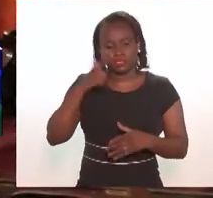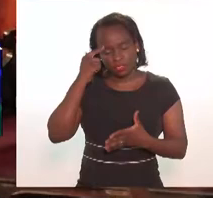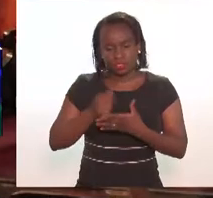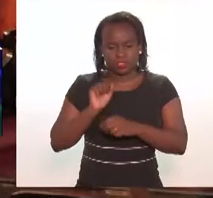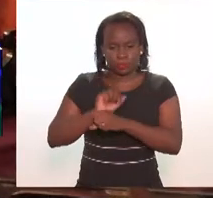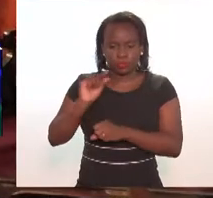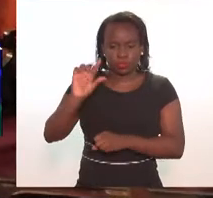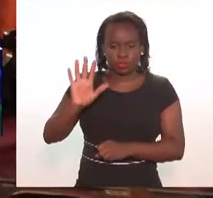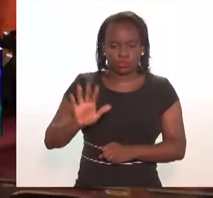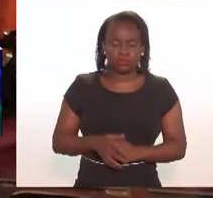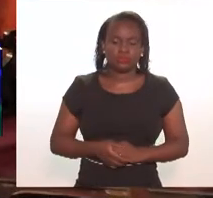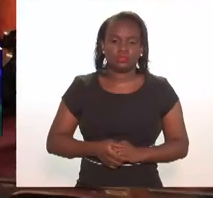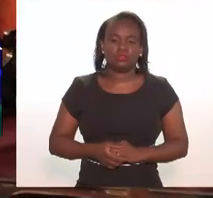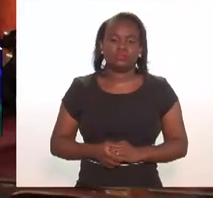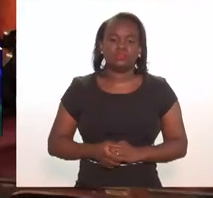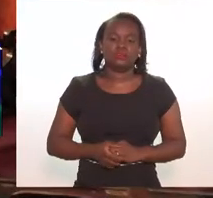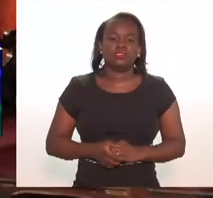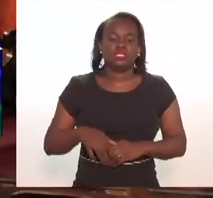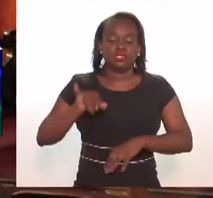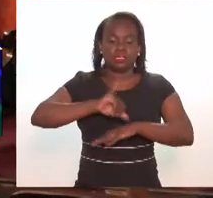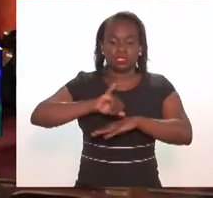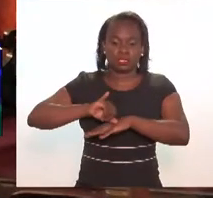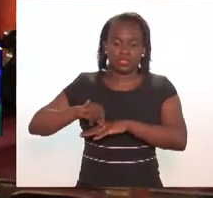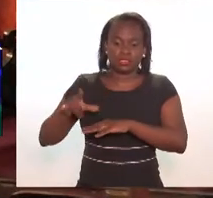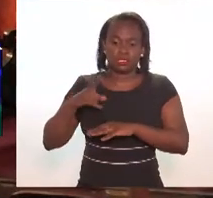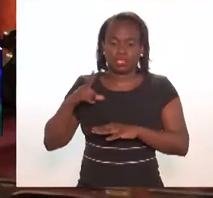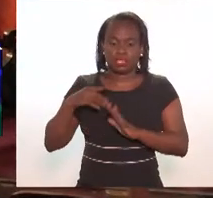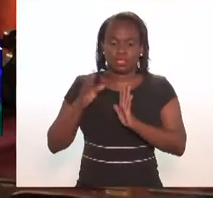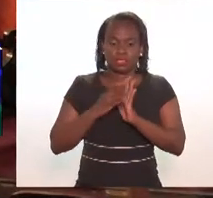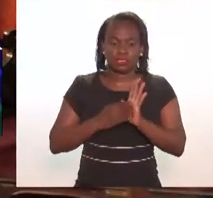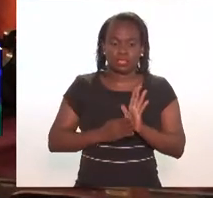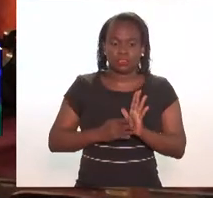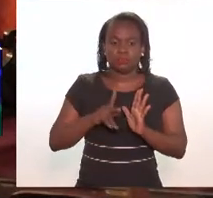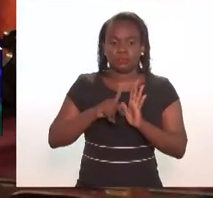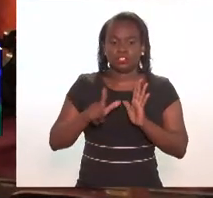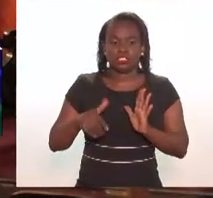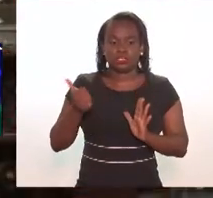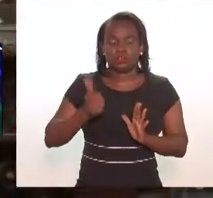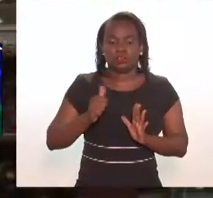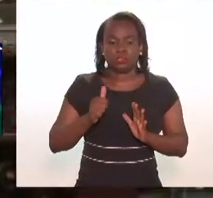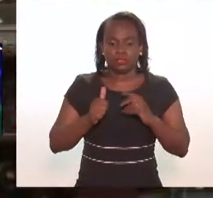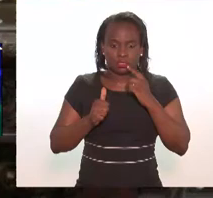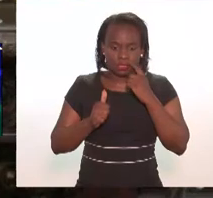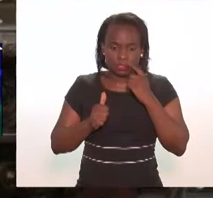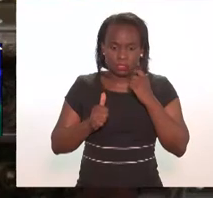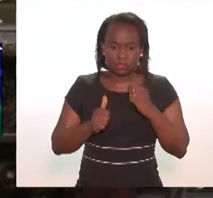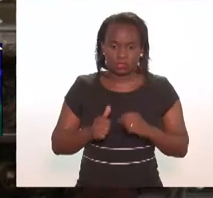favor. Há sobre a mesa requerimento de inclusão na ordem do dia do projeto de lei